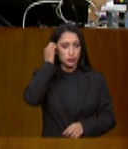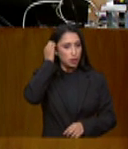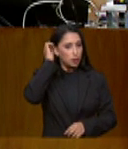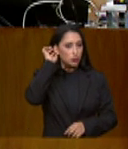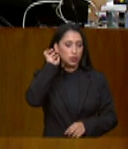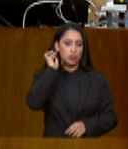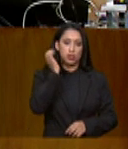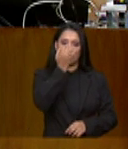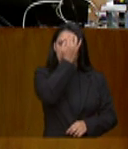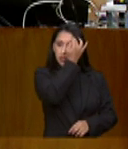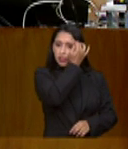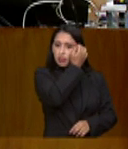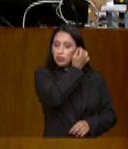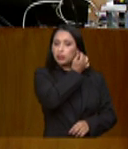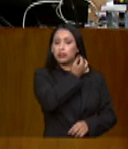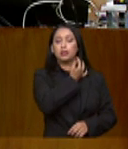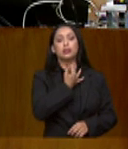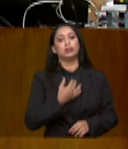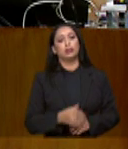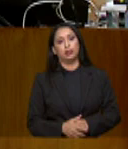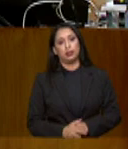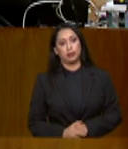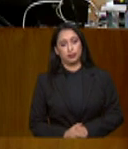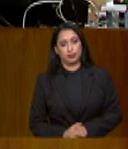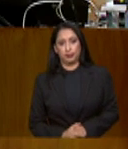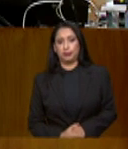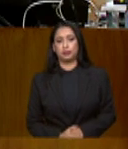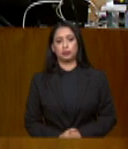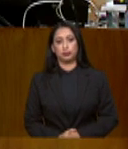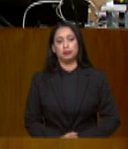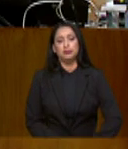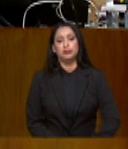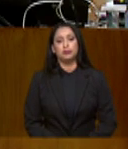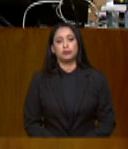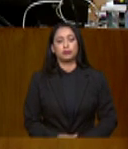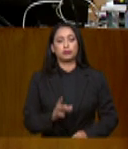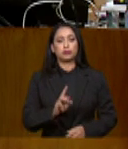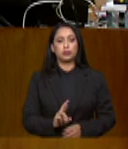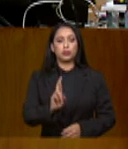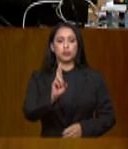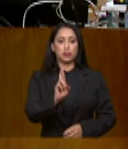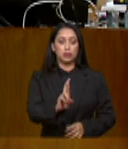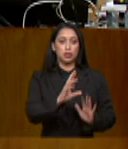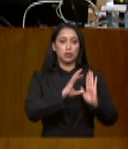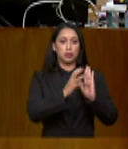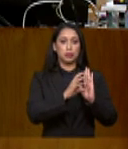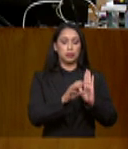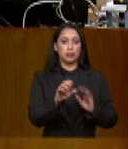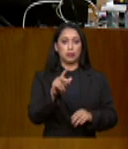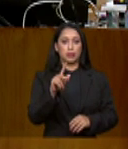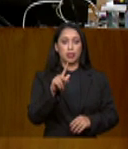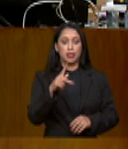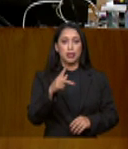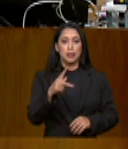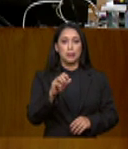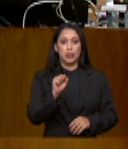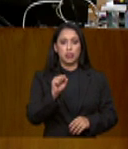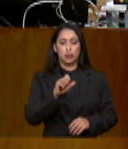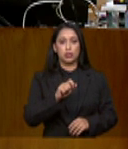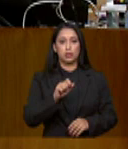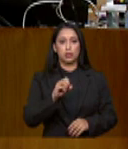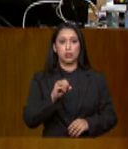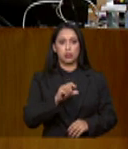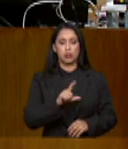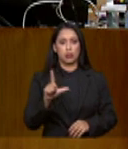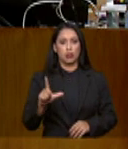eu agora convido para assumir a tribuna, que falará pelo requerente Partido Socialismo Liberal, PSOL,